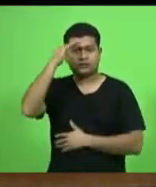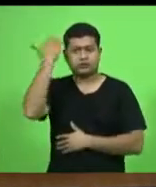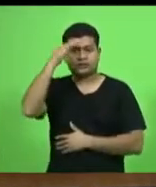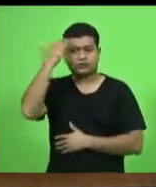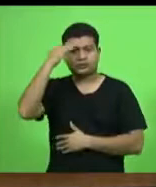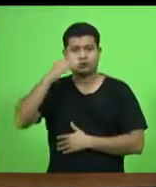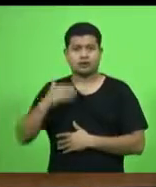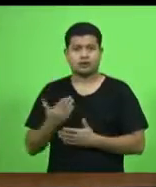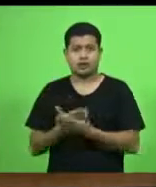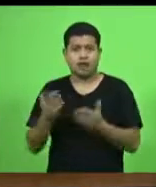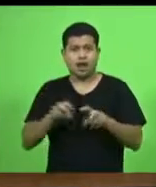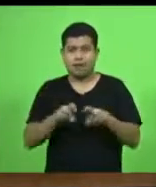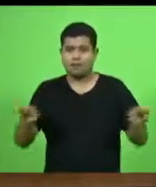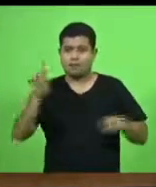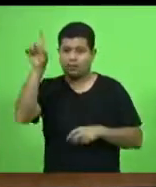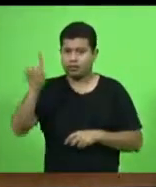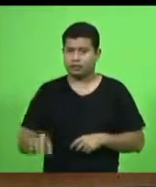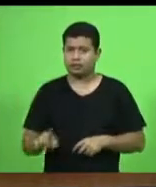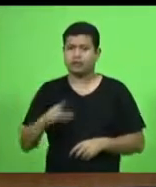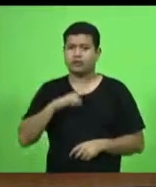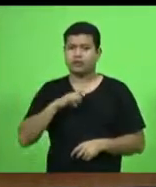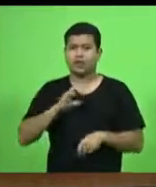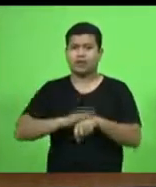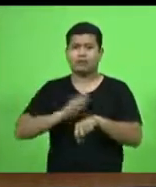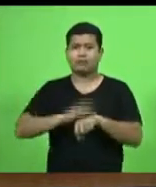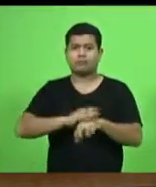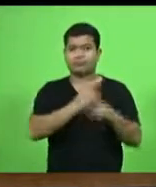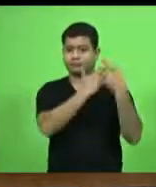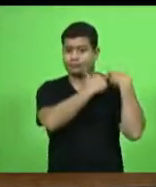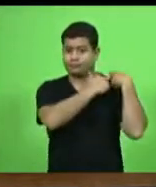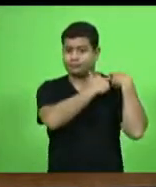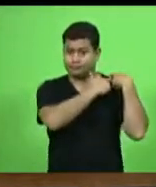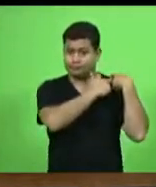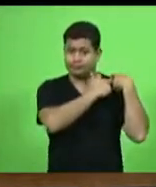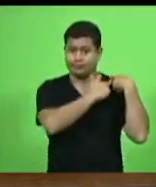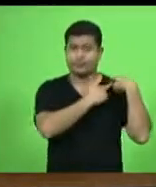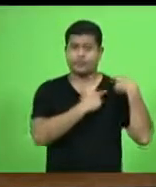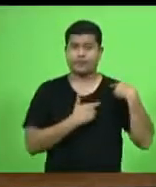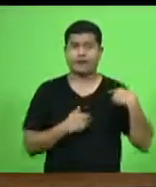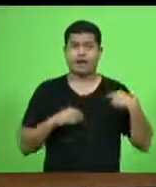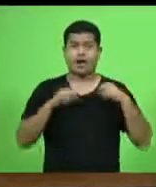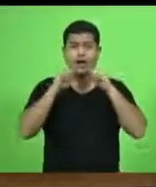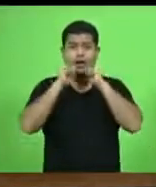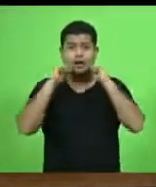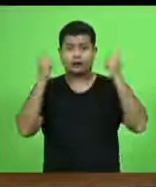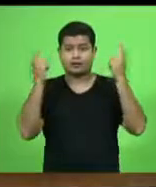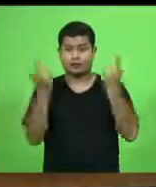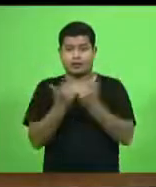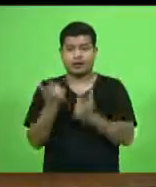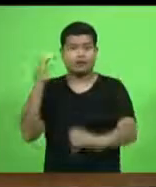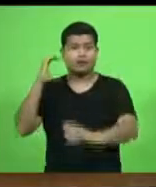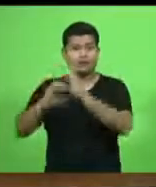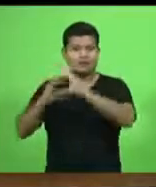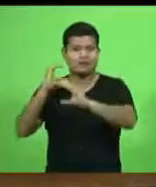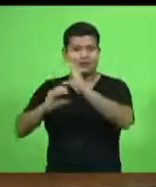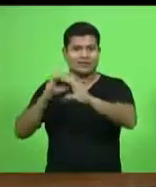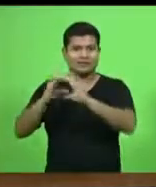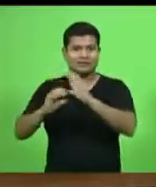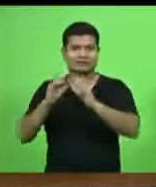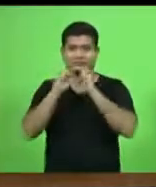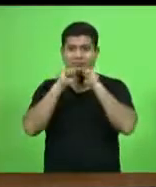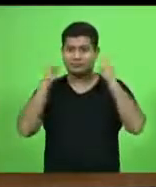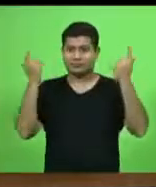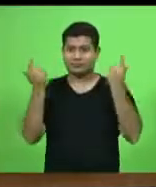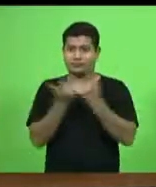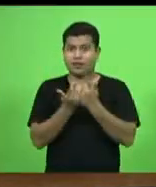mesa diretora tem esse trabalho, de que a Assembleia, a comunicação da Assembleia é feita para